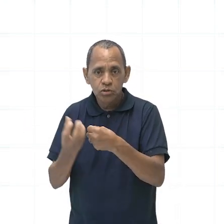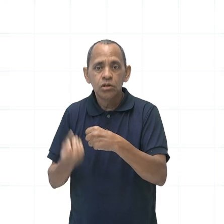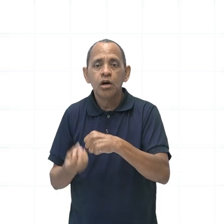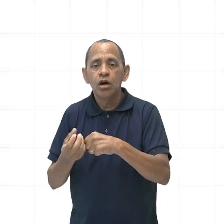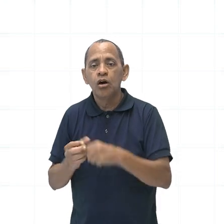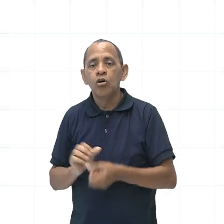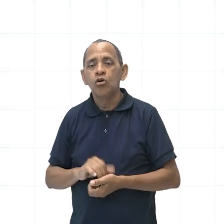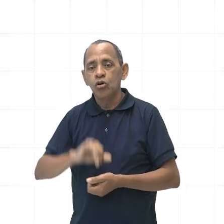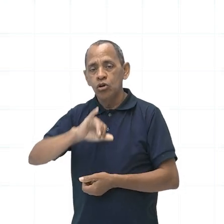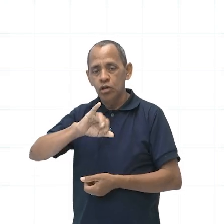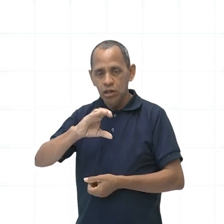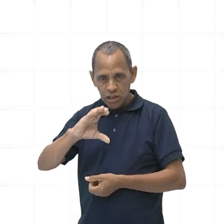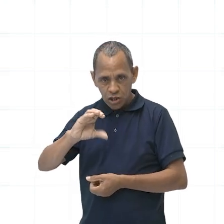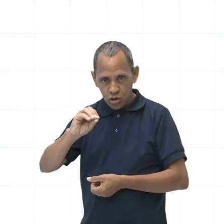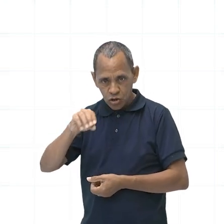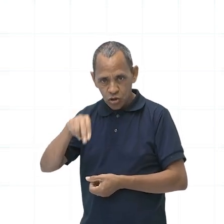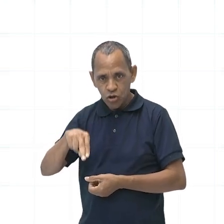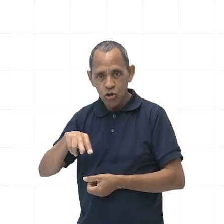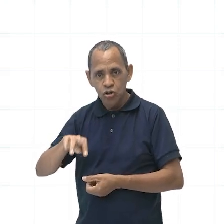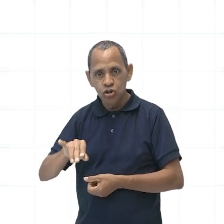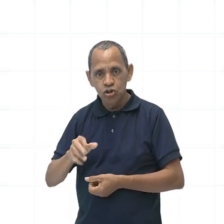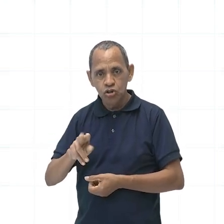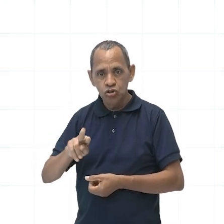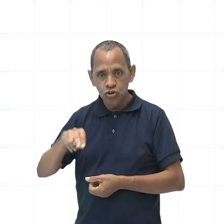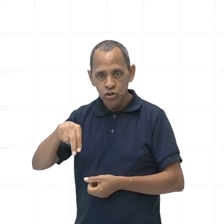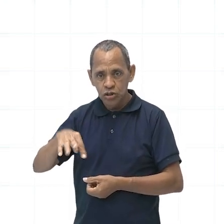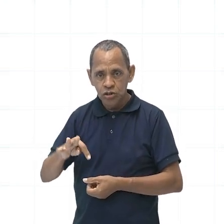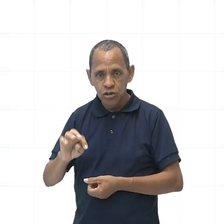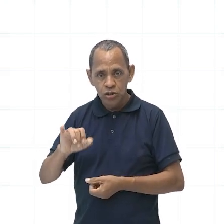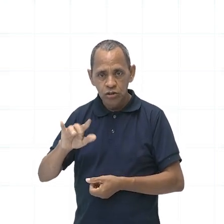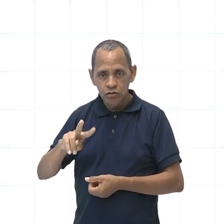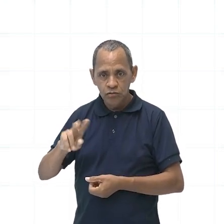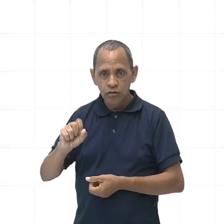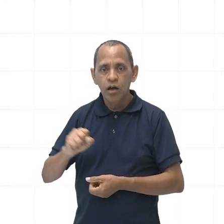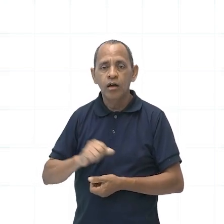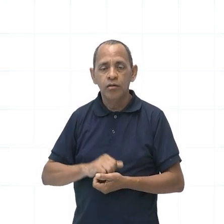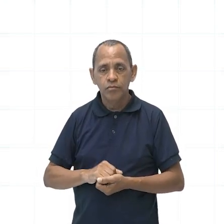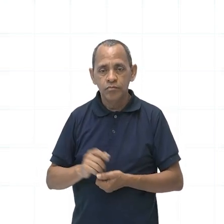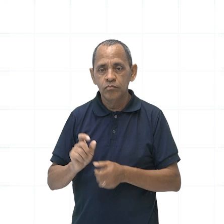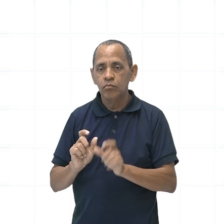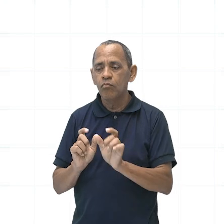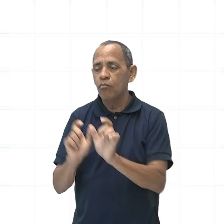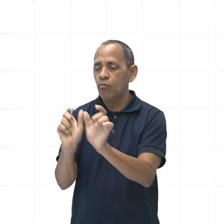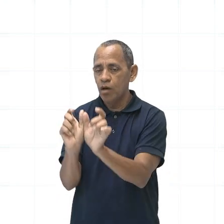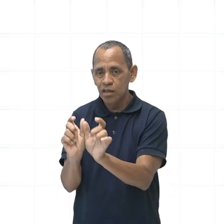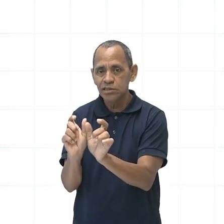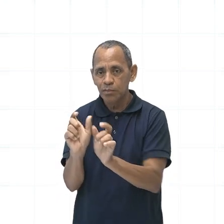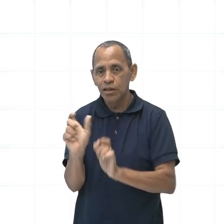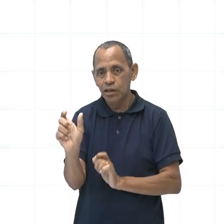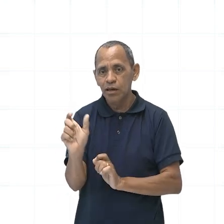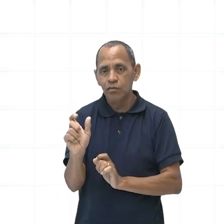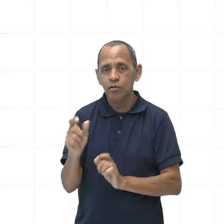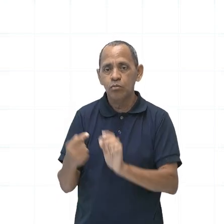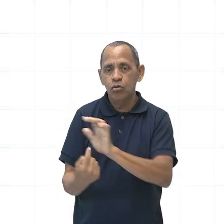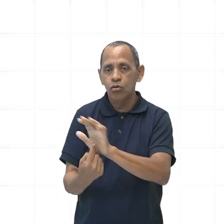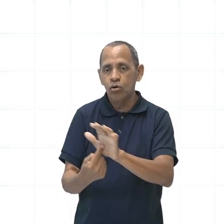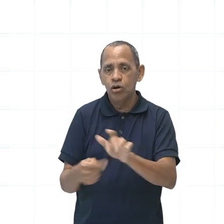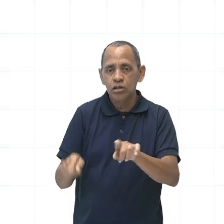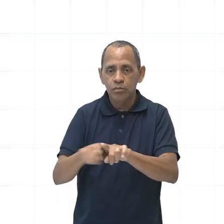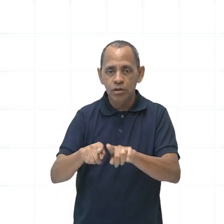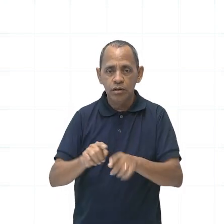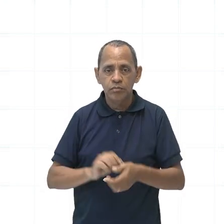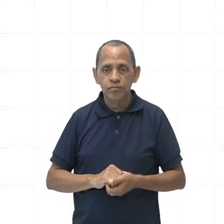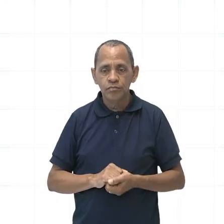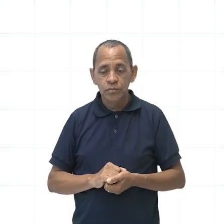é uma locução conjuntiva. Por que é locução conjuntiva? Porque temos 2 palavrinhas fazendo a função de uma conjunção, tá? Então, eis aí